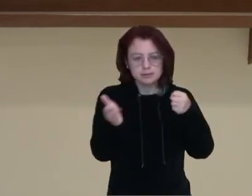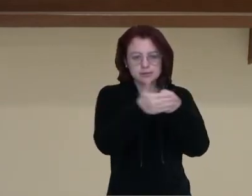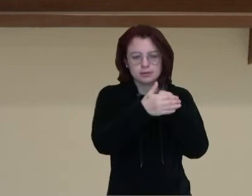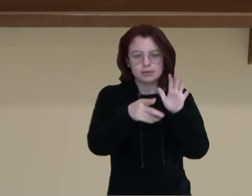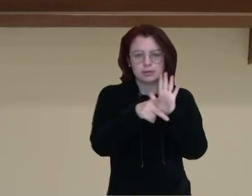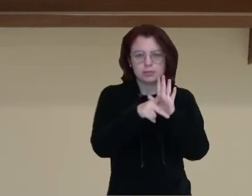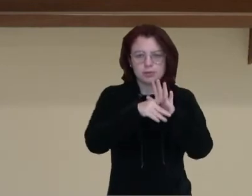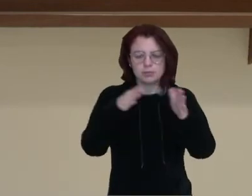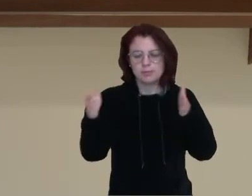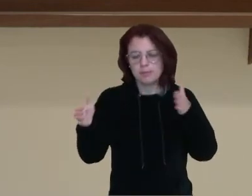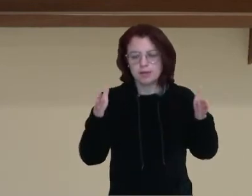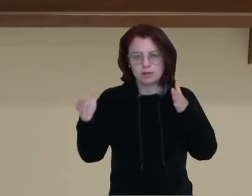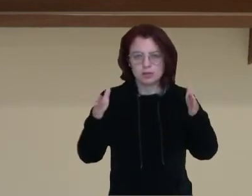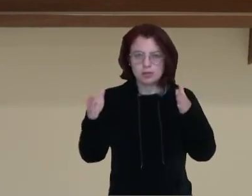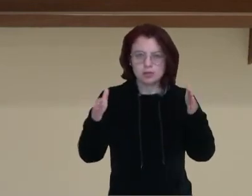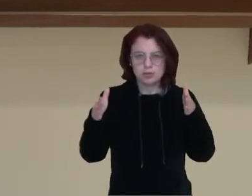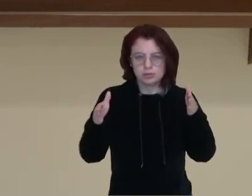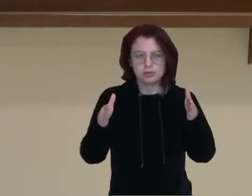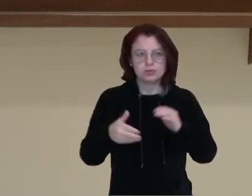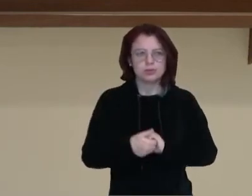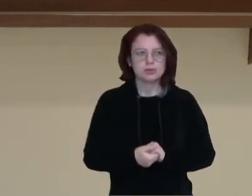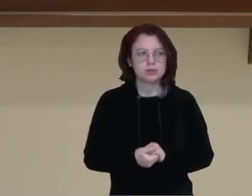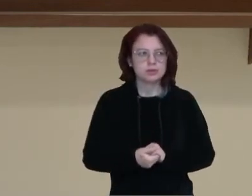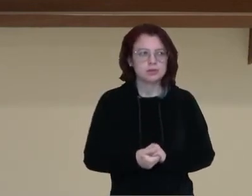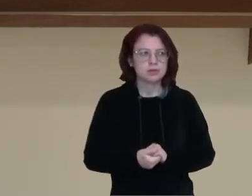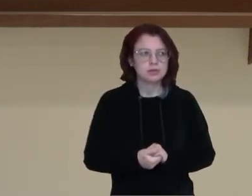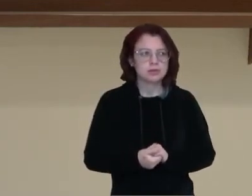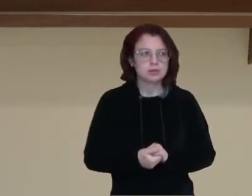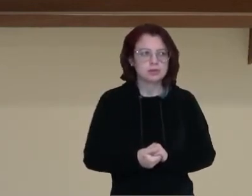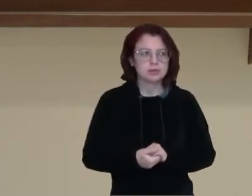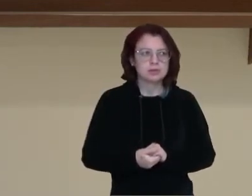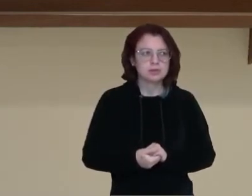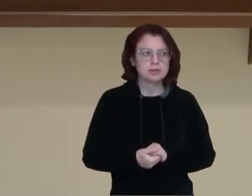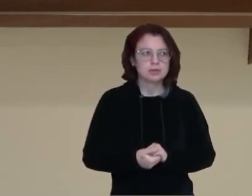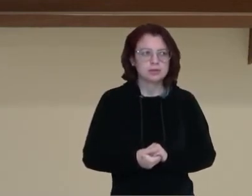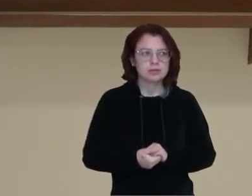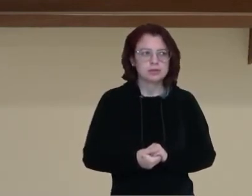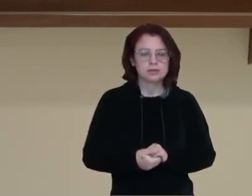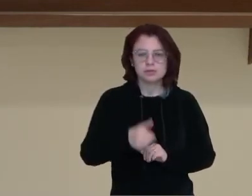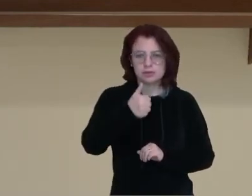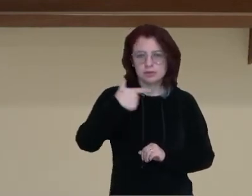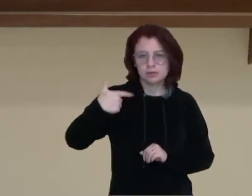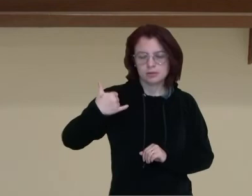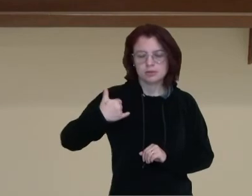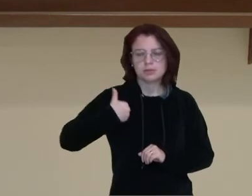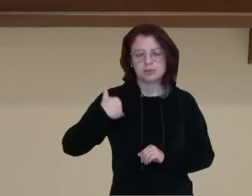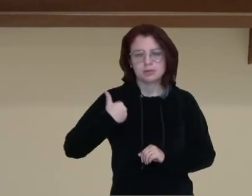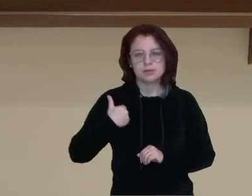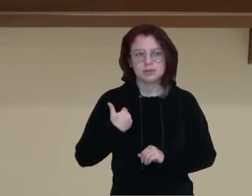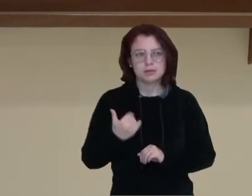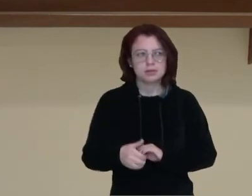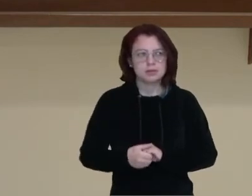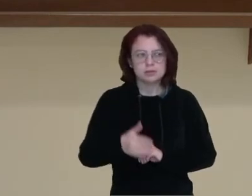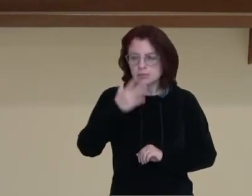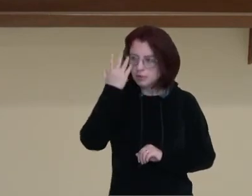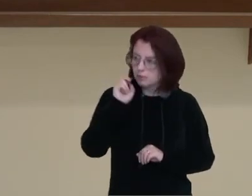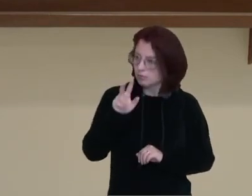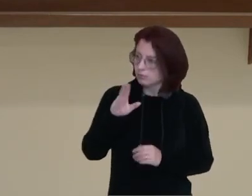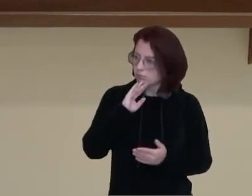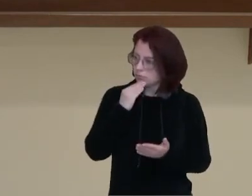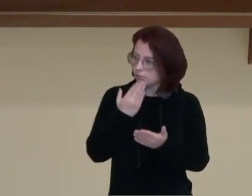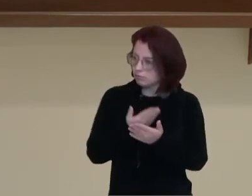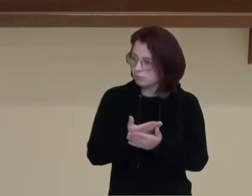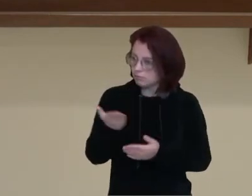que é o de 12 anos, porque ele aparece nos 12 anos lá no templo, né? Tem aquela história lá que os sábios, né, judeus ficam espantados